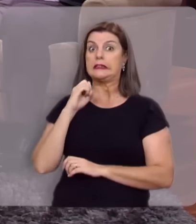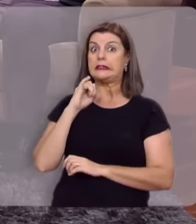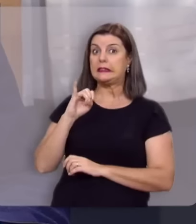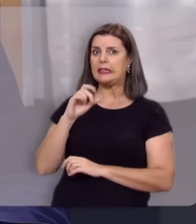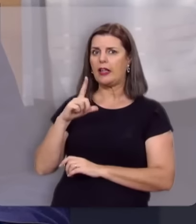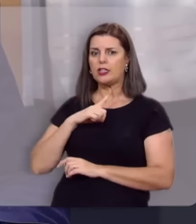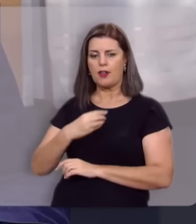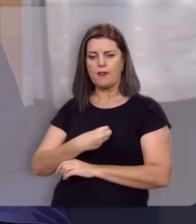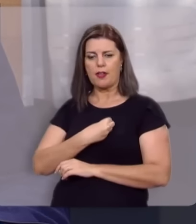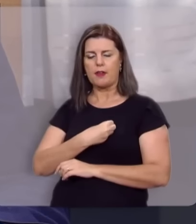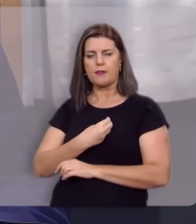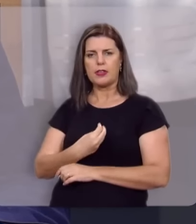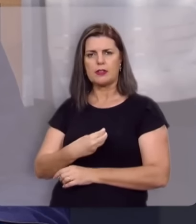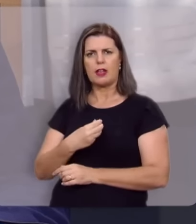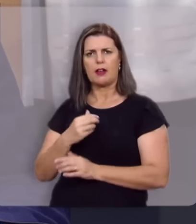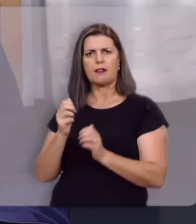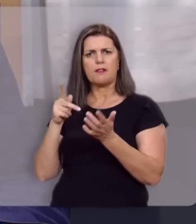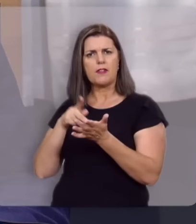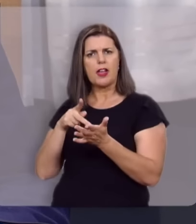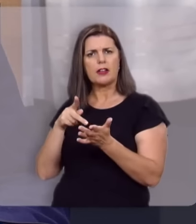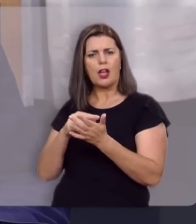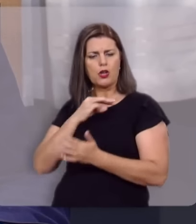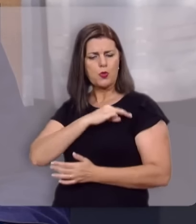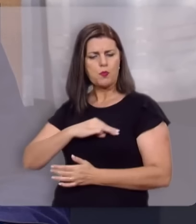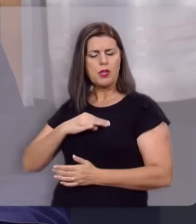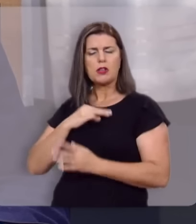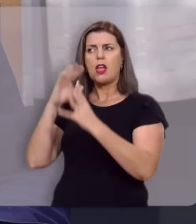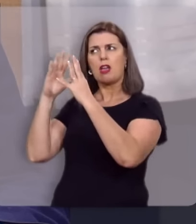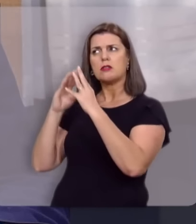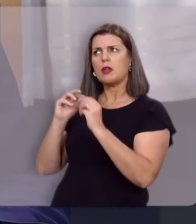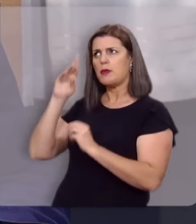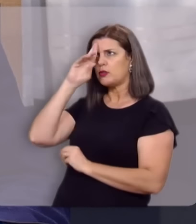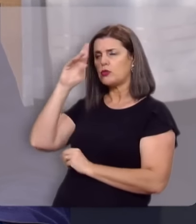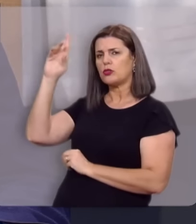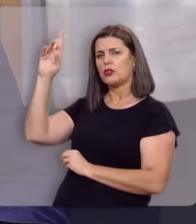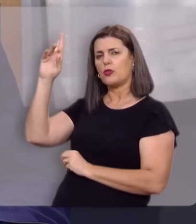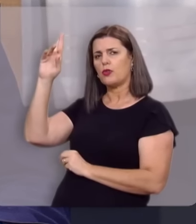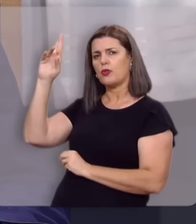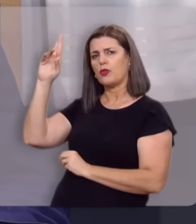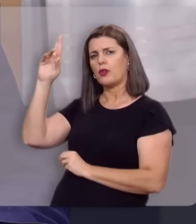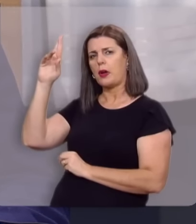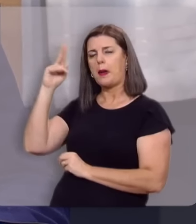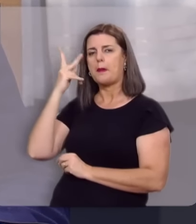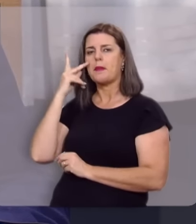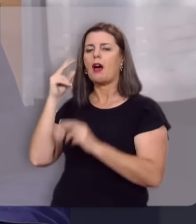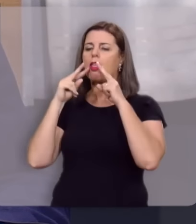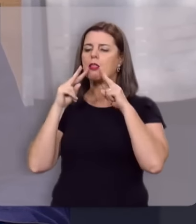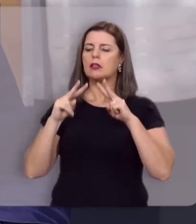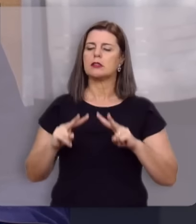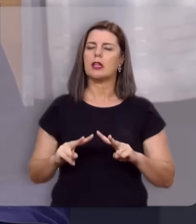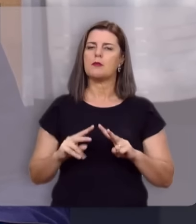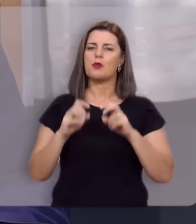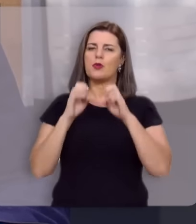que complete a minha carreira e o ministério que recebi do Senhor Jesus, para dar testemunho